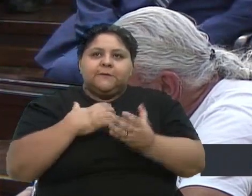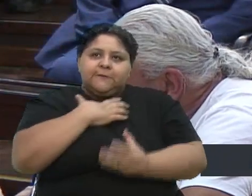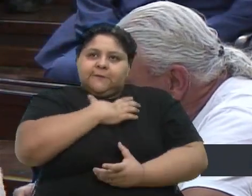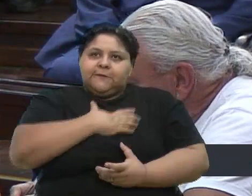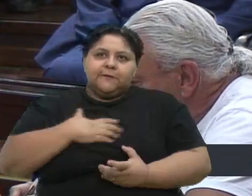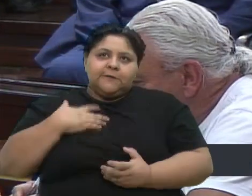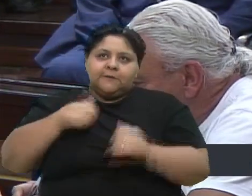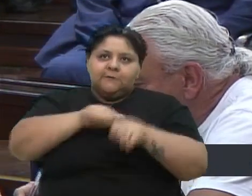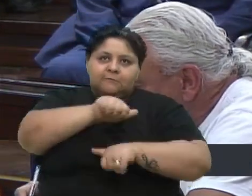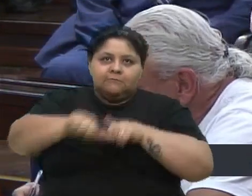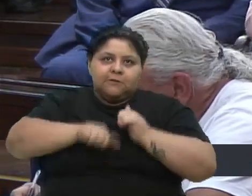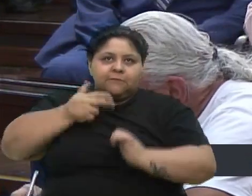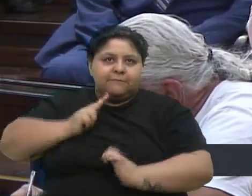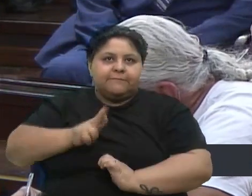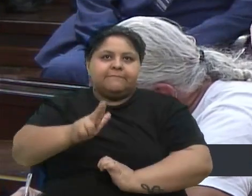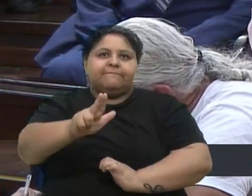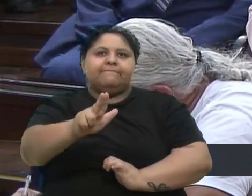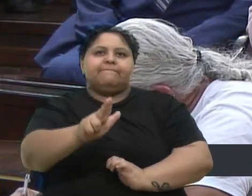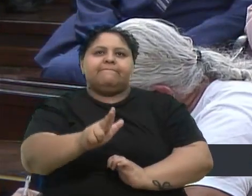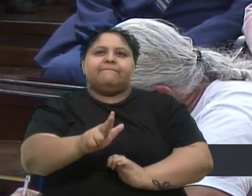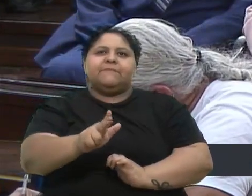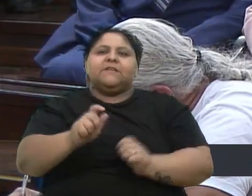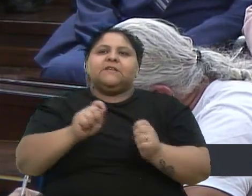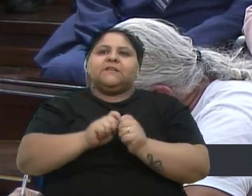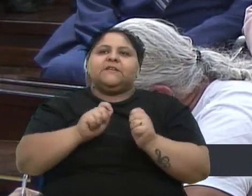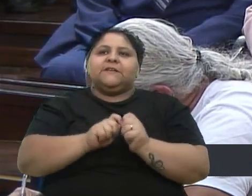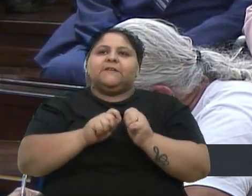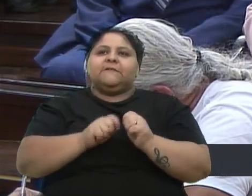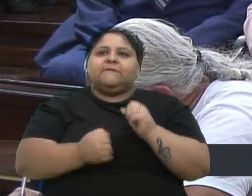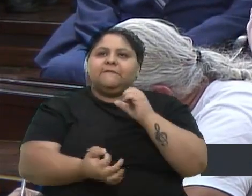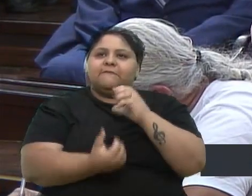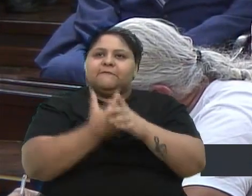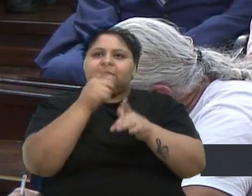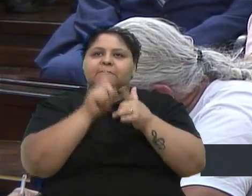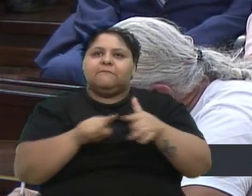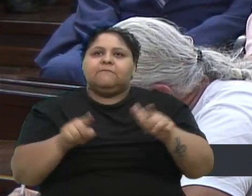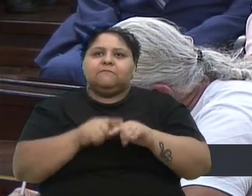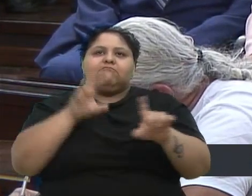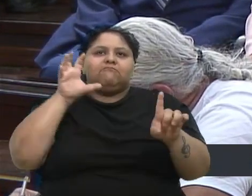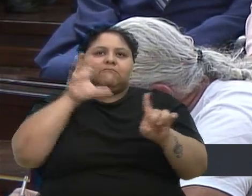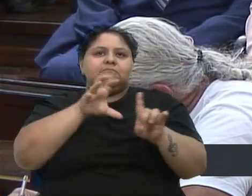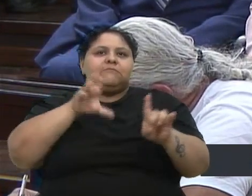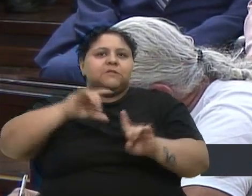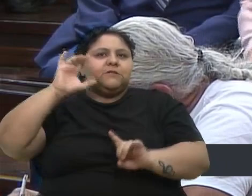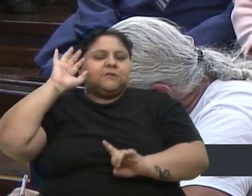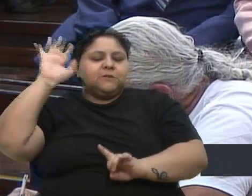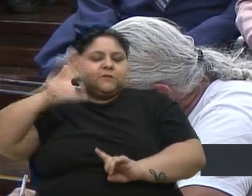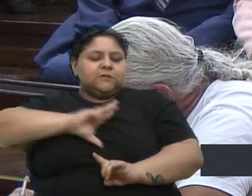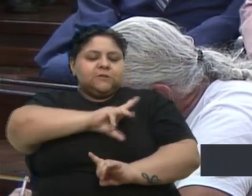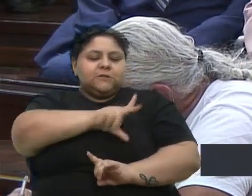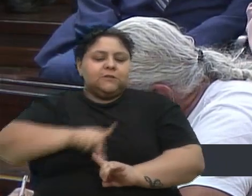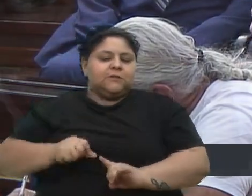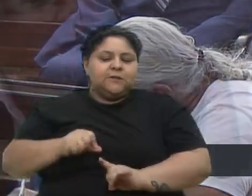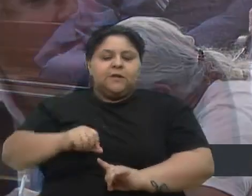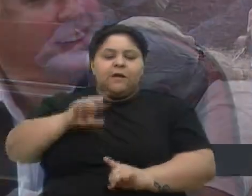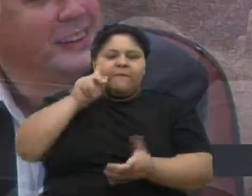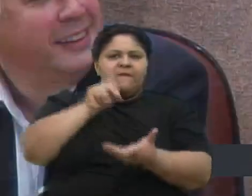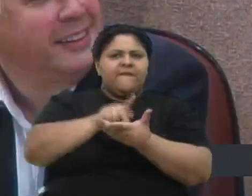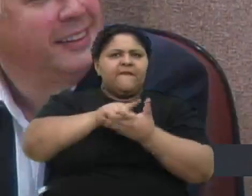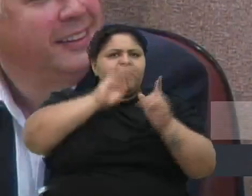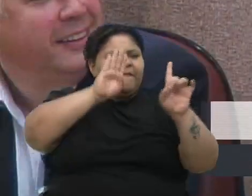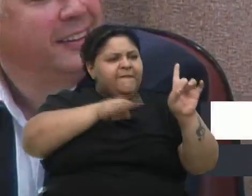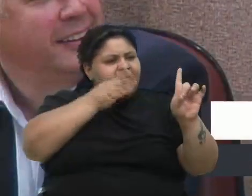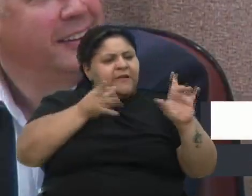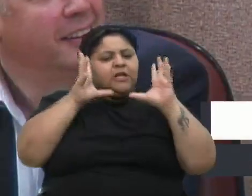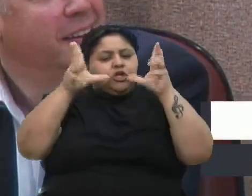torna eternos. Quem faz música inspira sonho, inspira amor. A minha sincera homenagem a todos